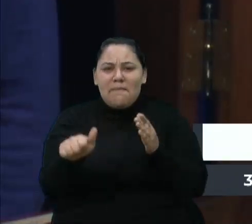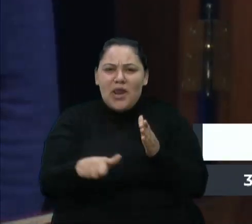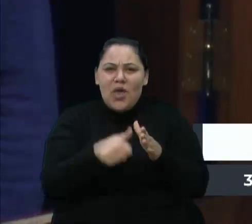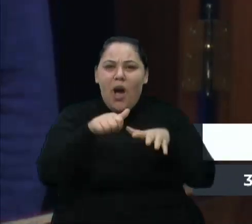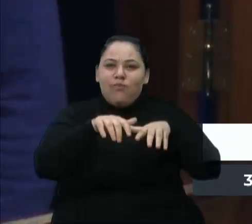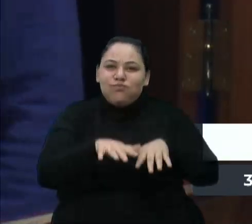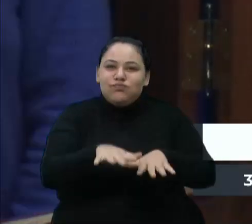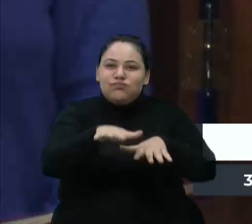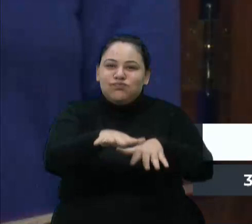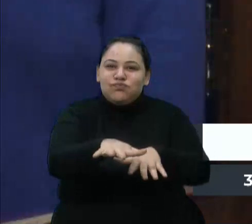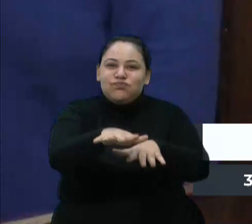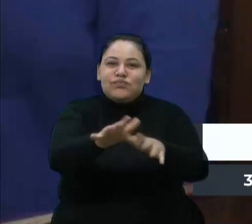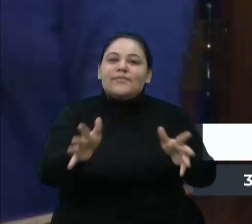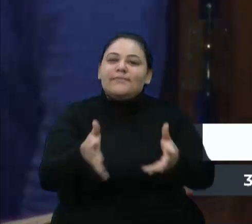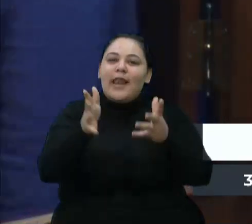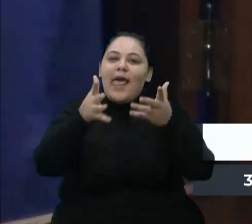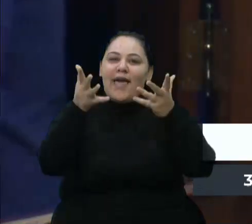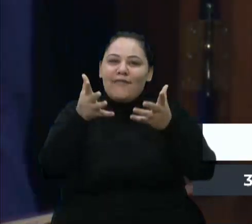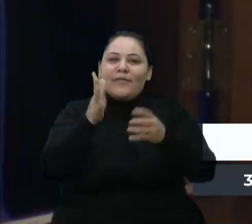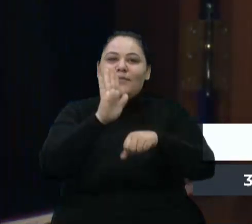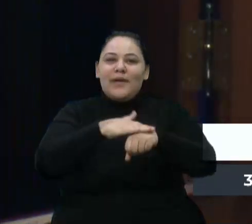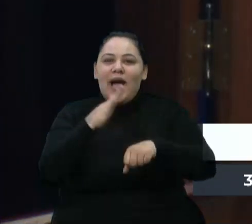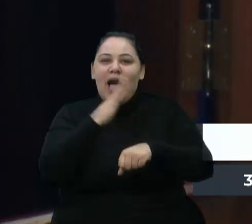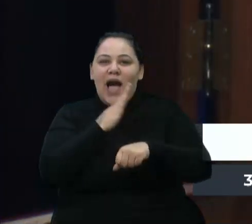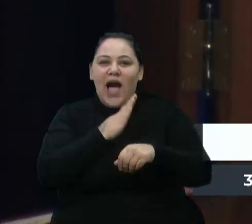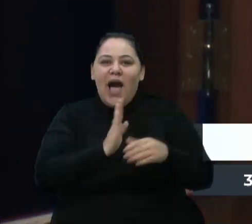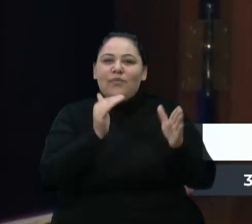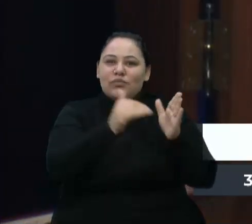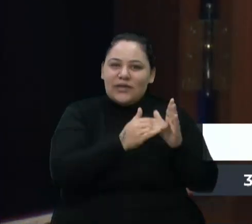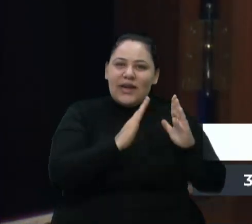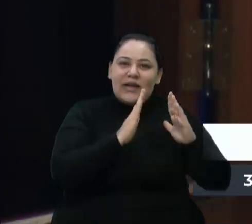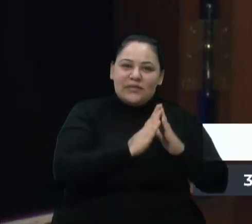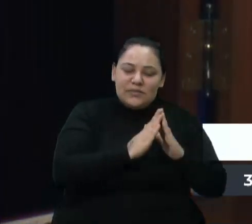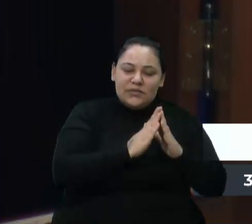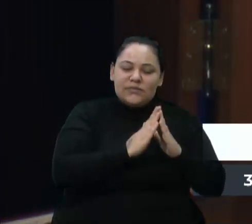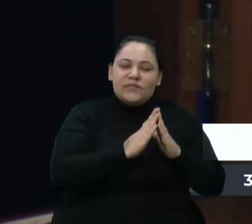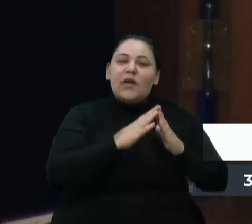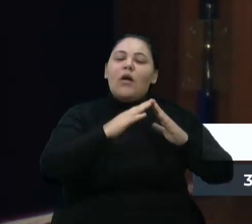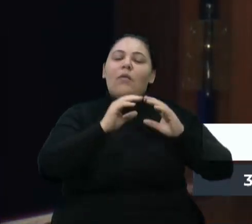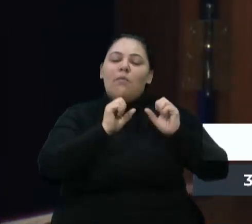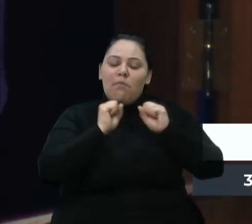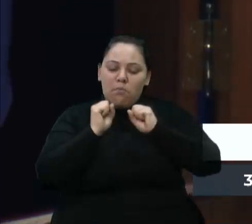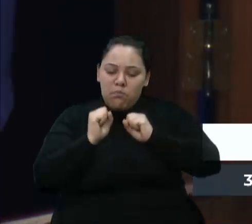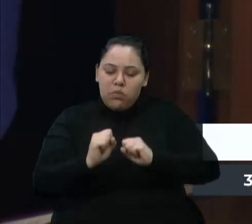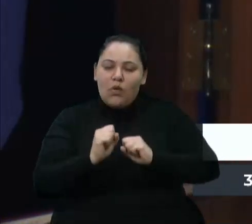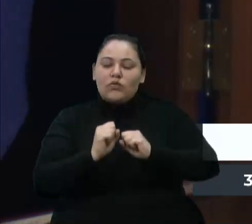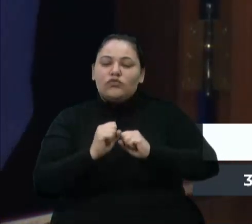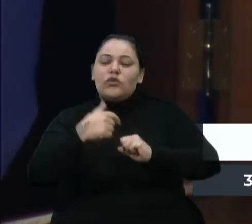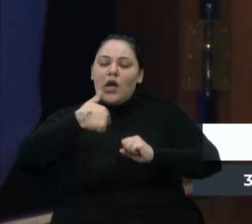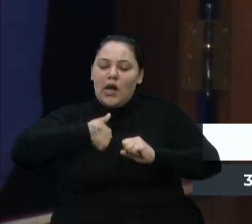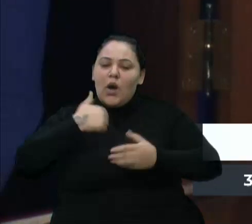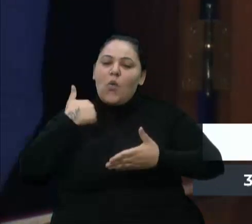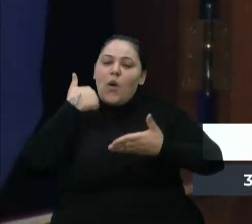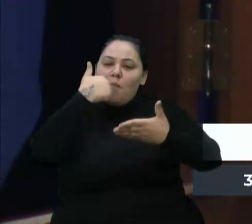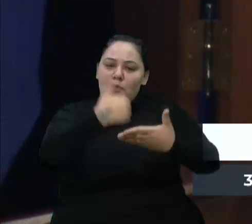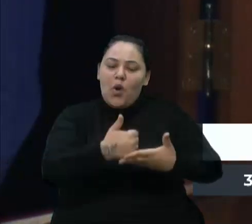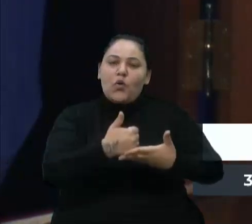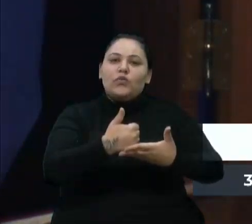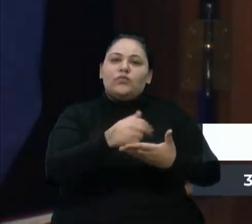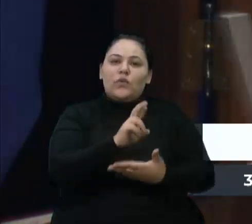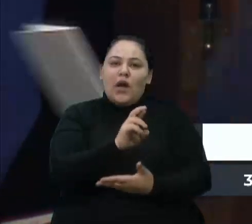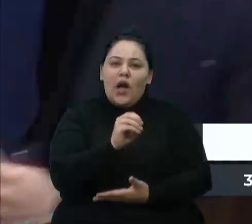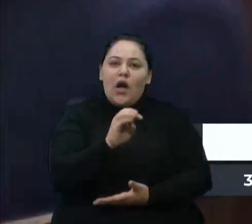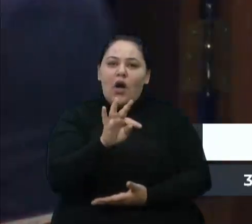trânsito, chegar mais rápido em casa, pode contar com esse vereador da Frente Parlamentar em Defesa da Rota do